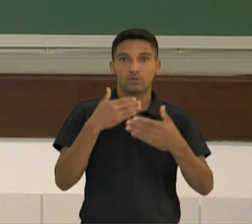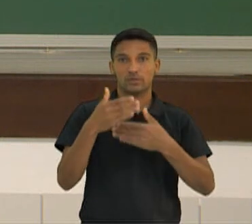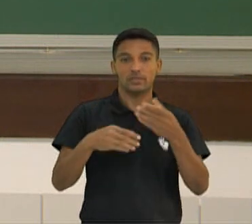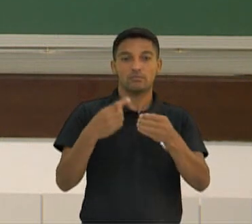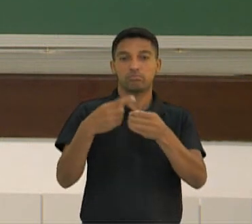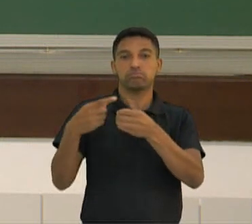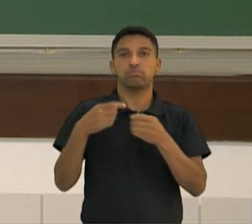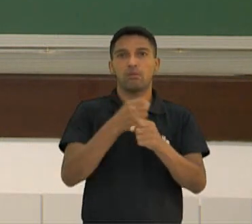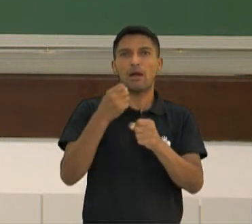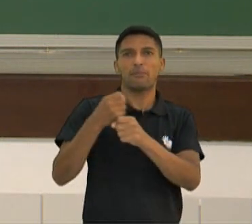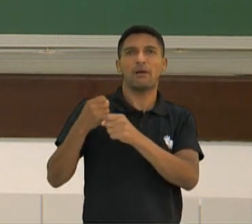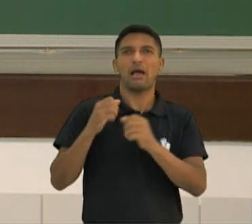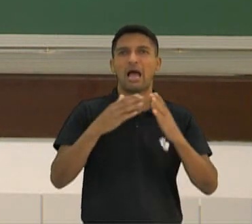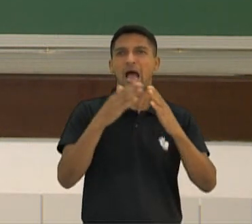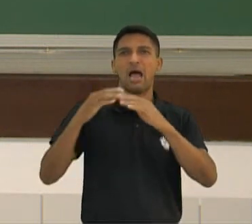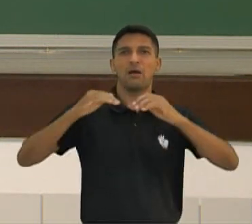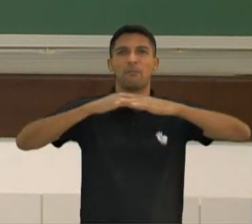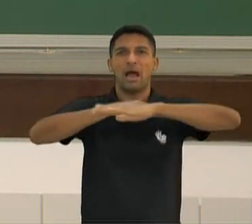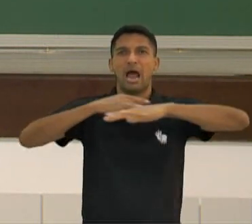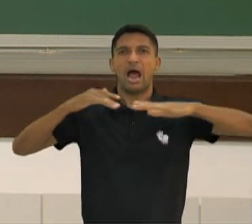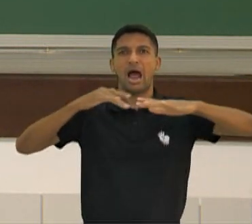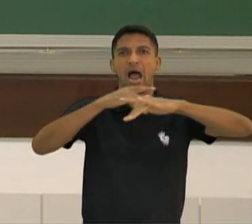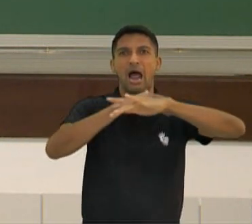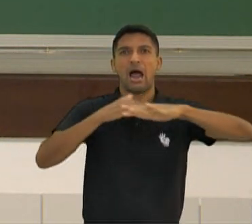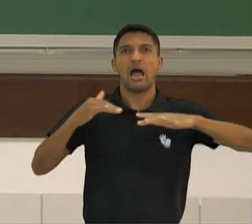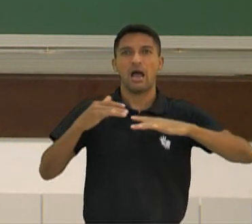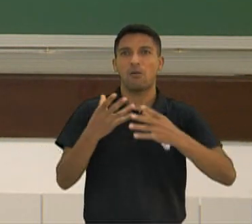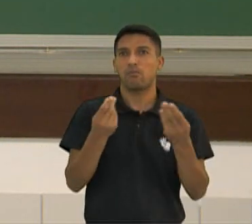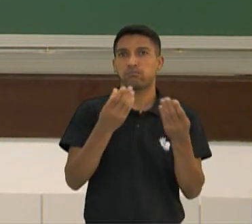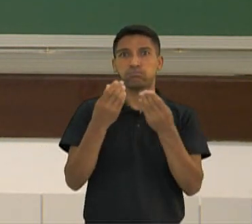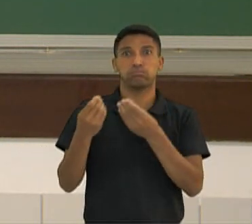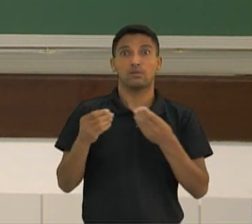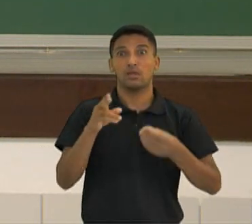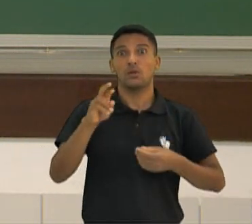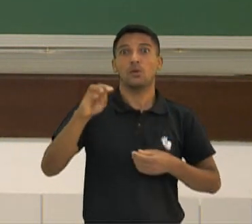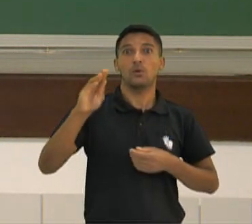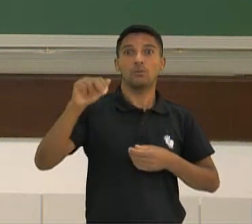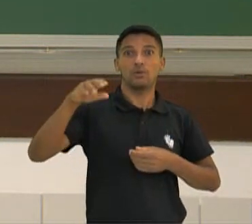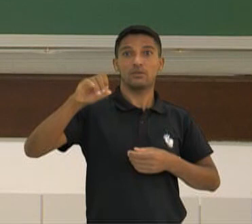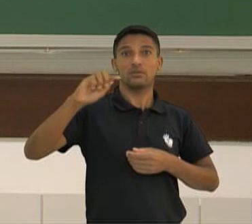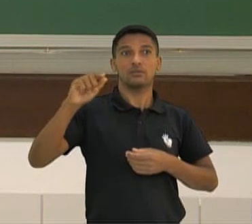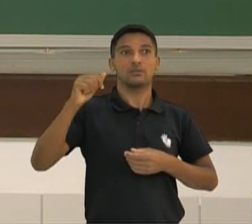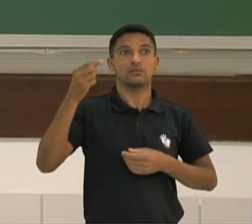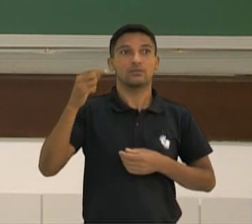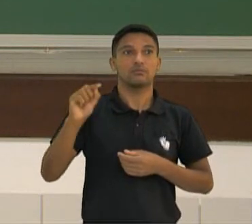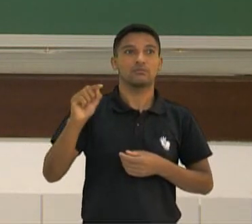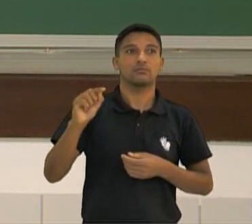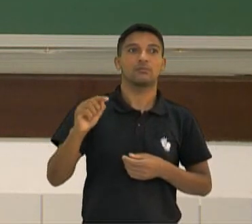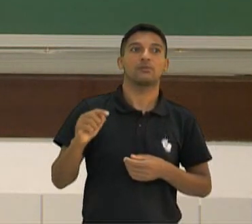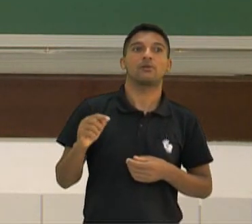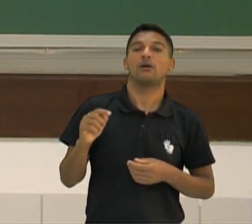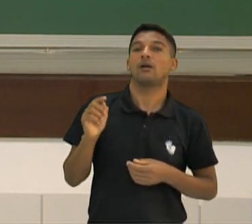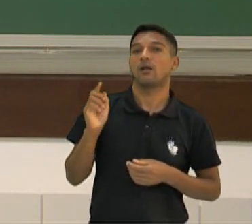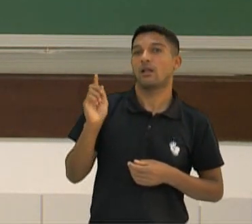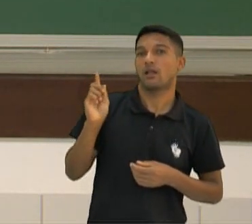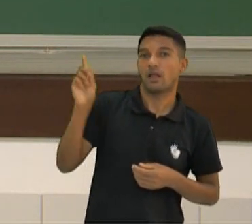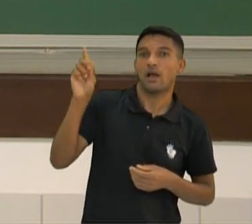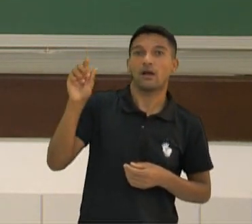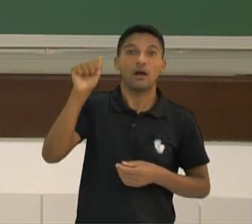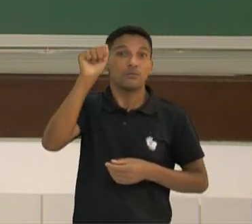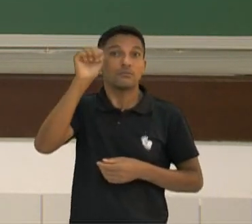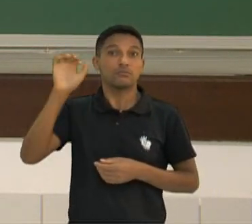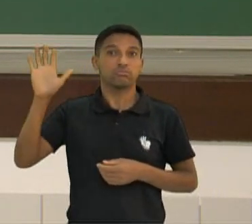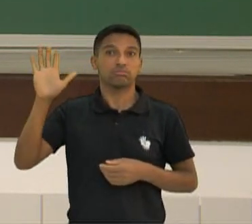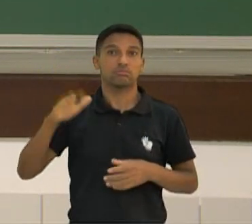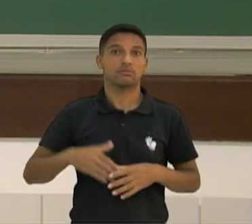parte 2. Então, o continente asiático está desenvolvendo ainda em algumas regiões as suas áreas urbanas, na Ásia